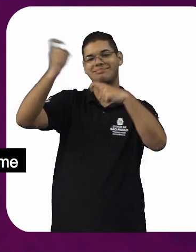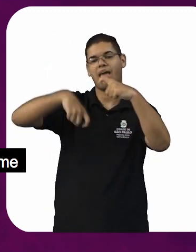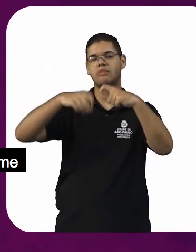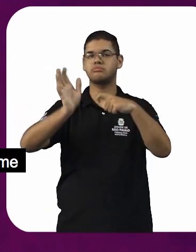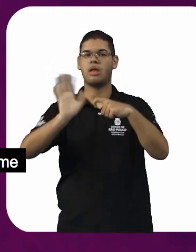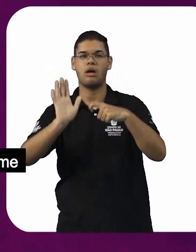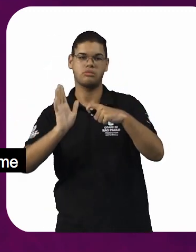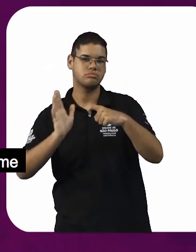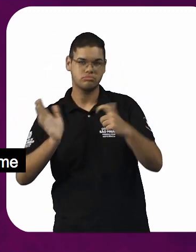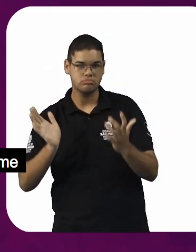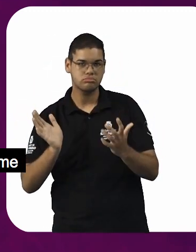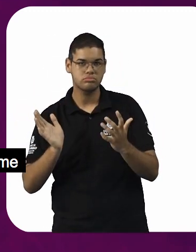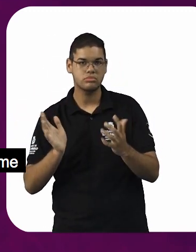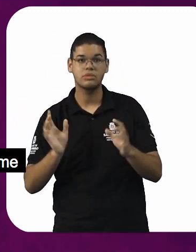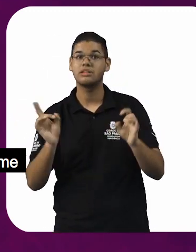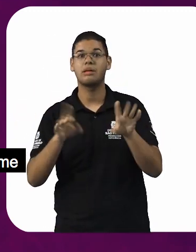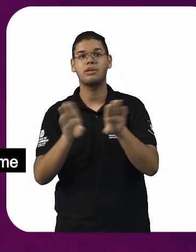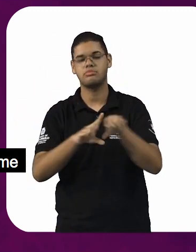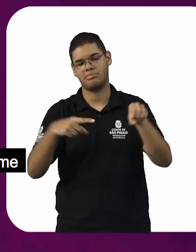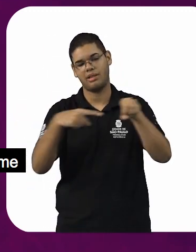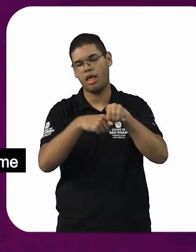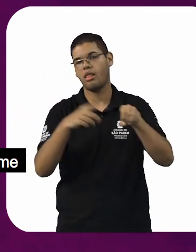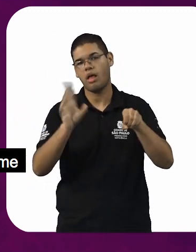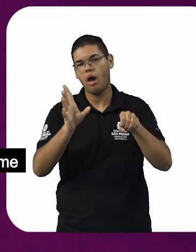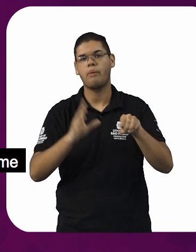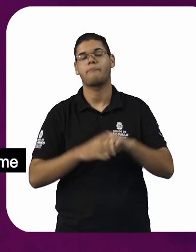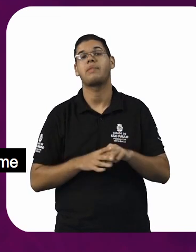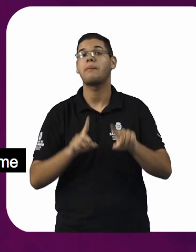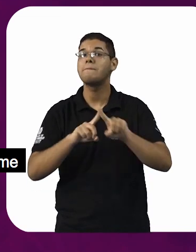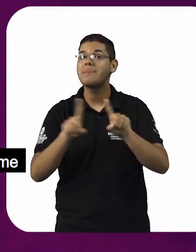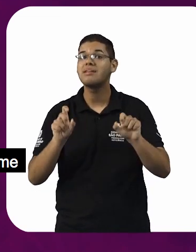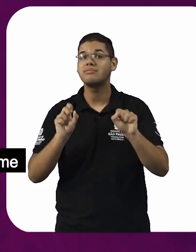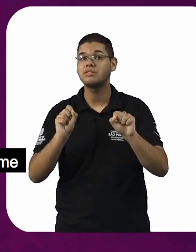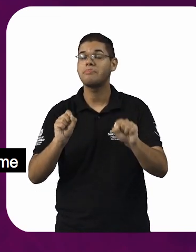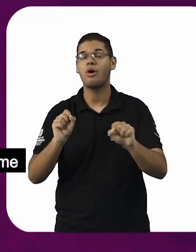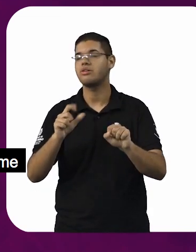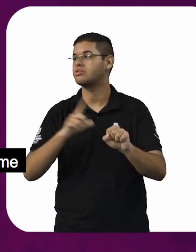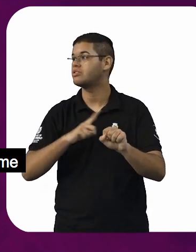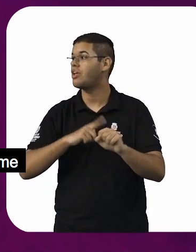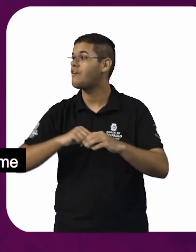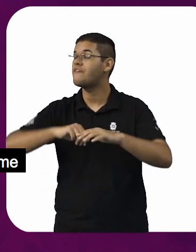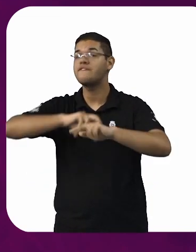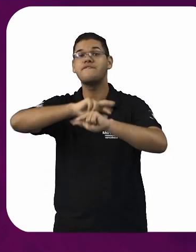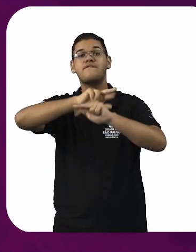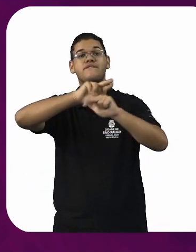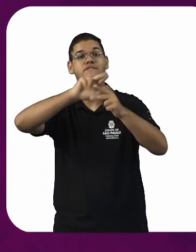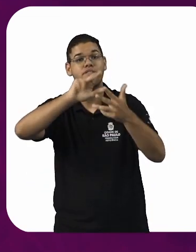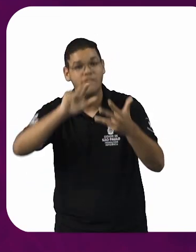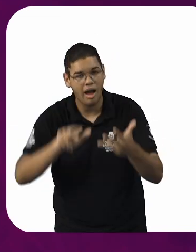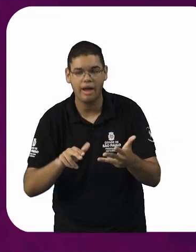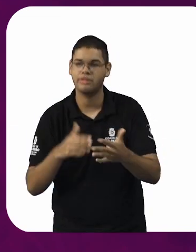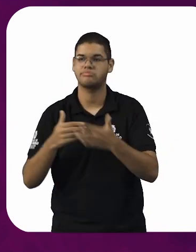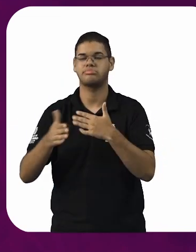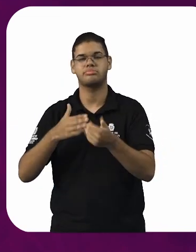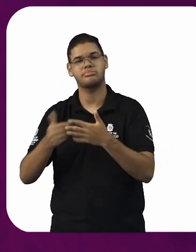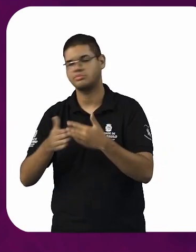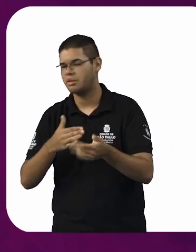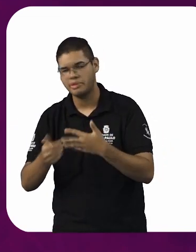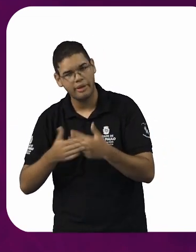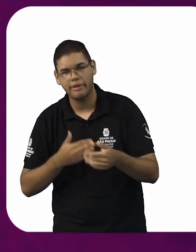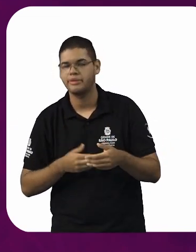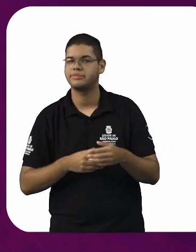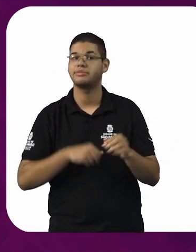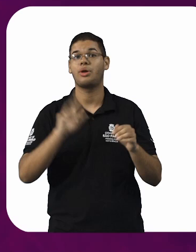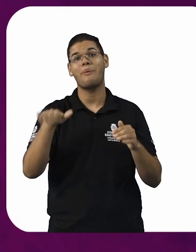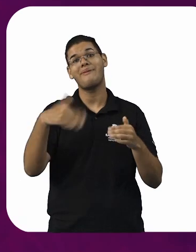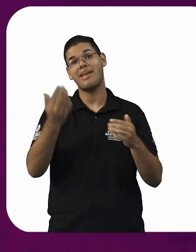sentido estrito, né, de penetração, permita-me dizer. Então, mas você pode ter vários atos afetivos conjugais, independente disso, são